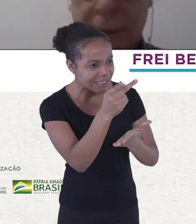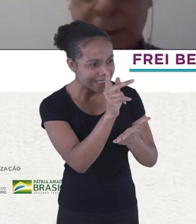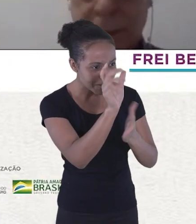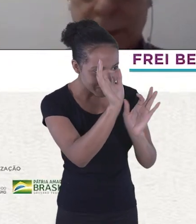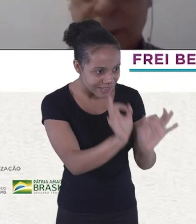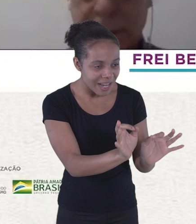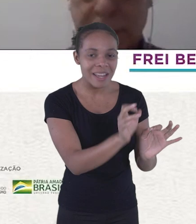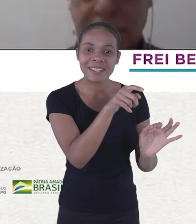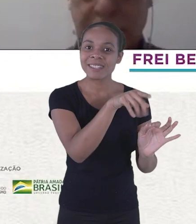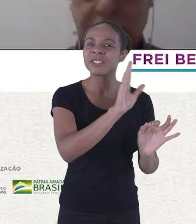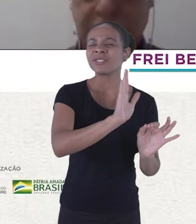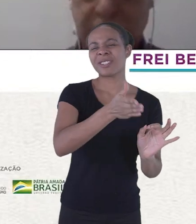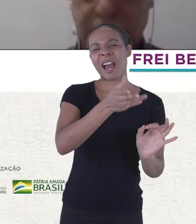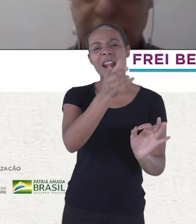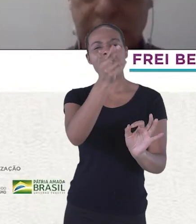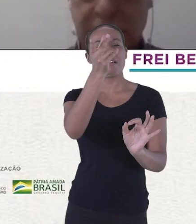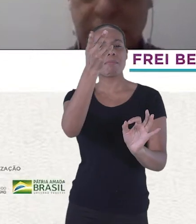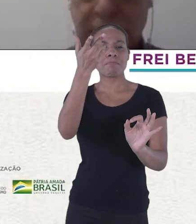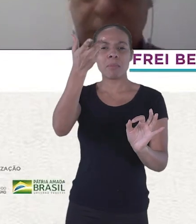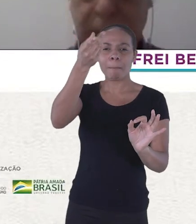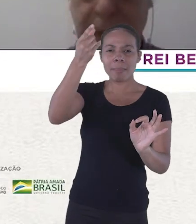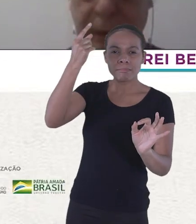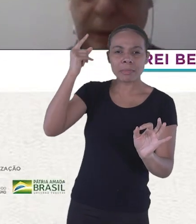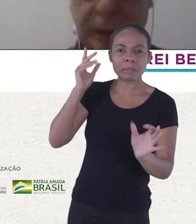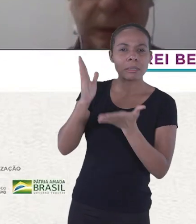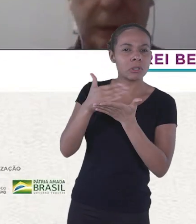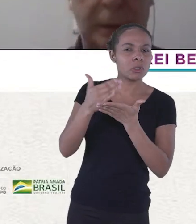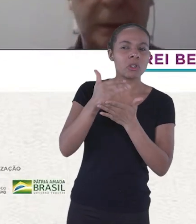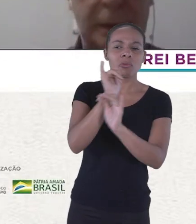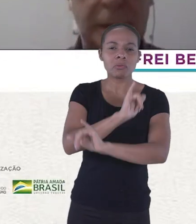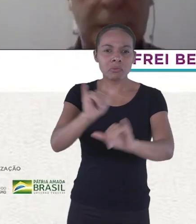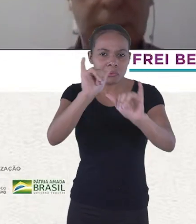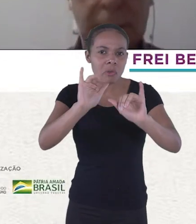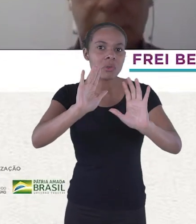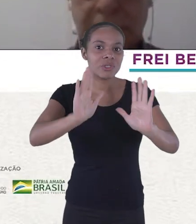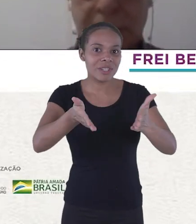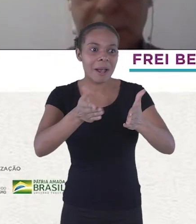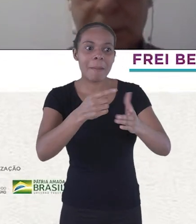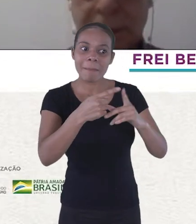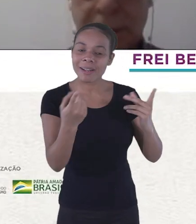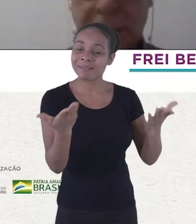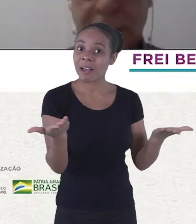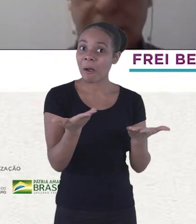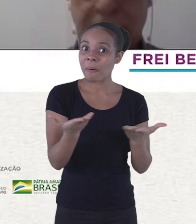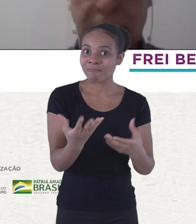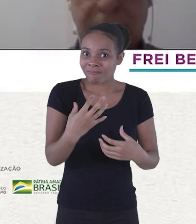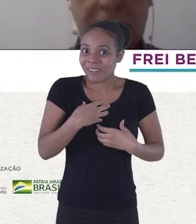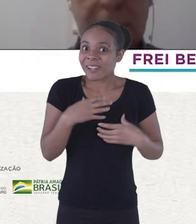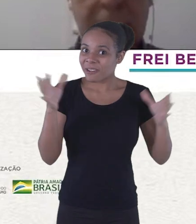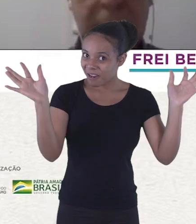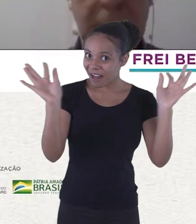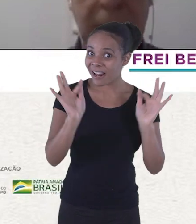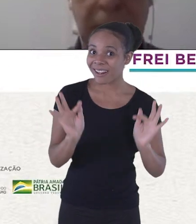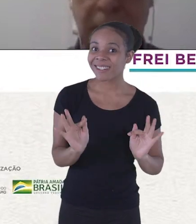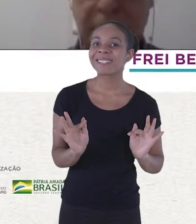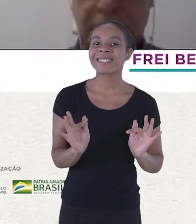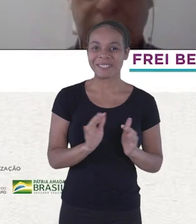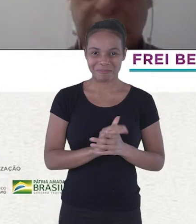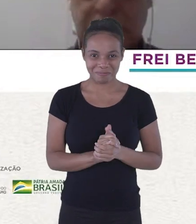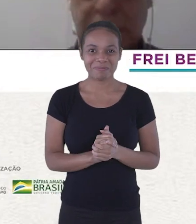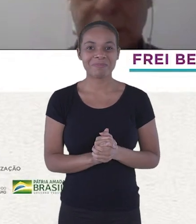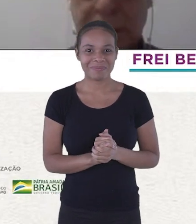outros livros. Mas é uma alegria e eu, para iniciar, só queria dizer que, além do